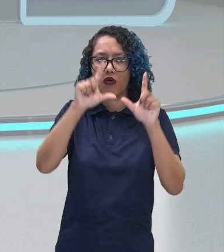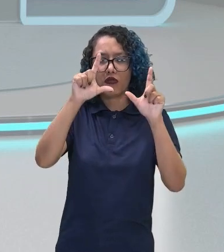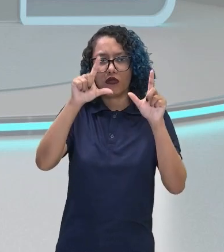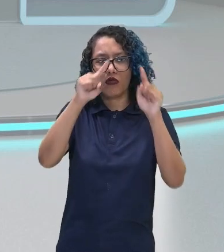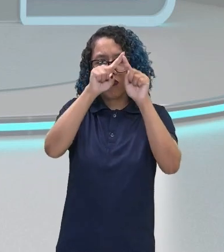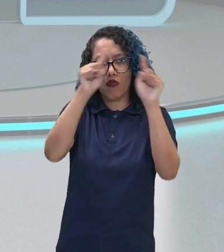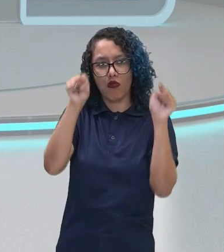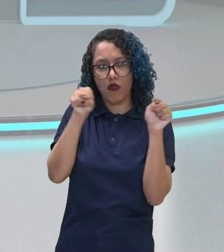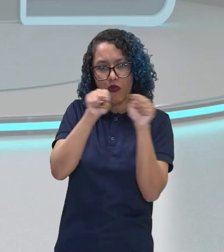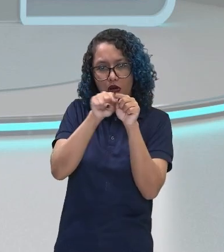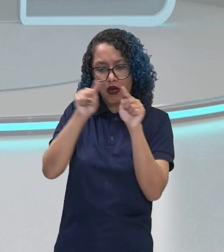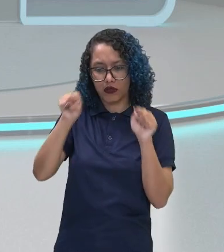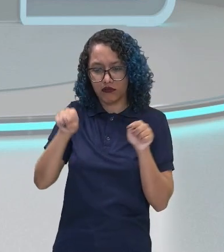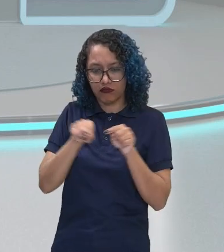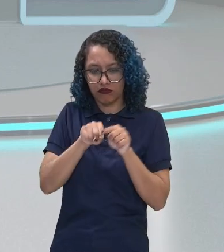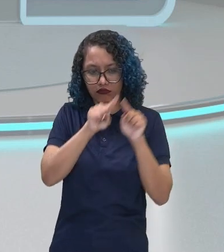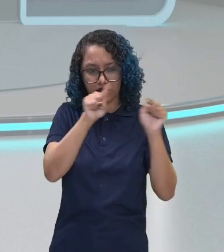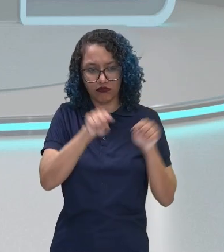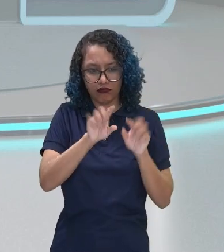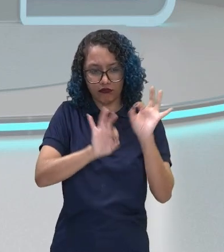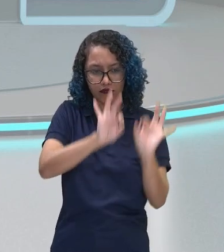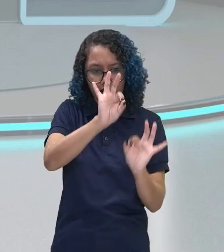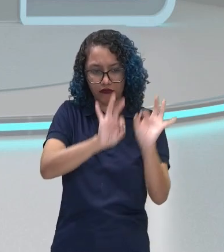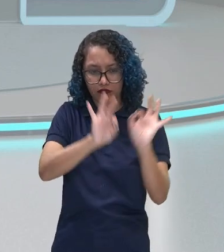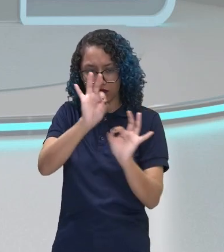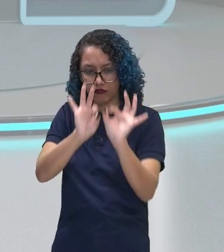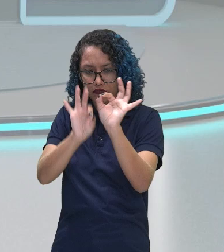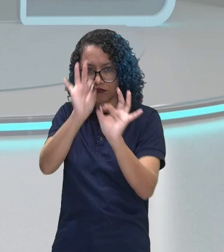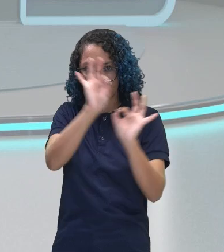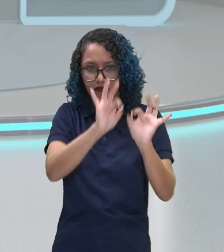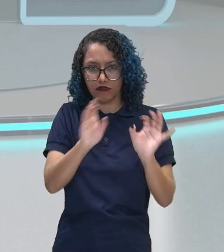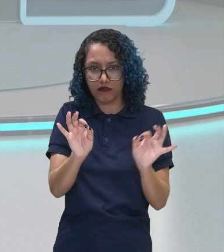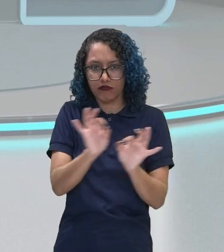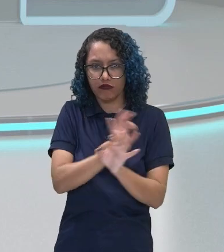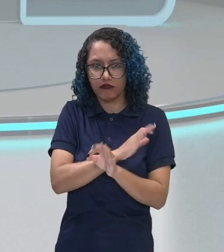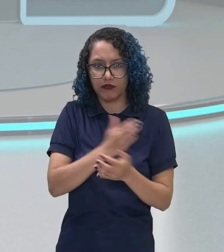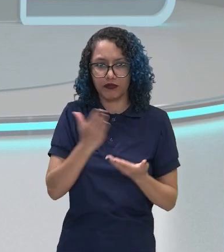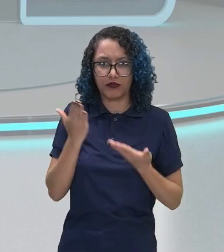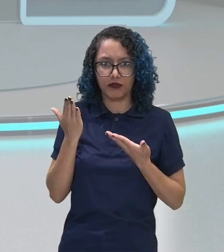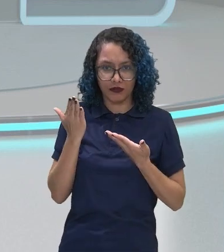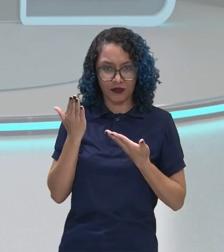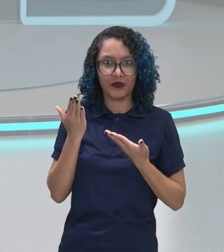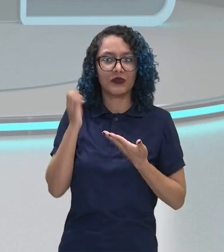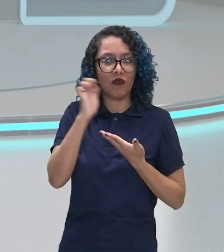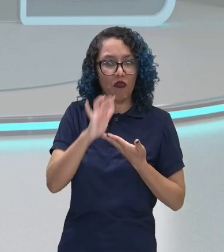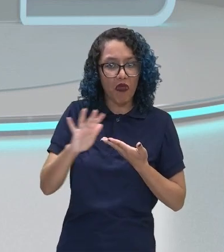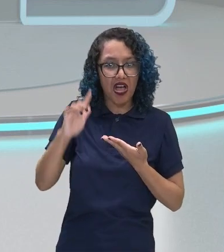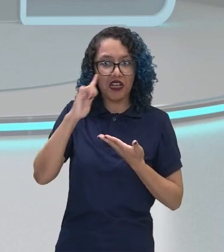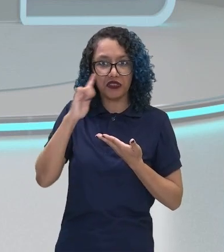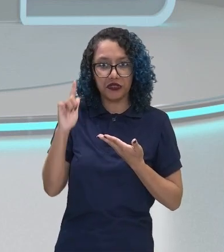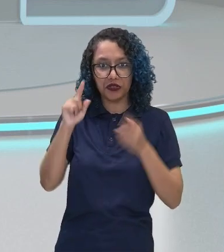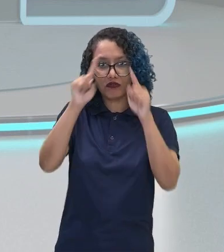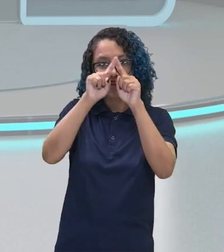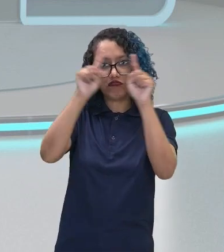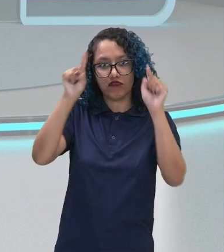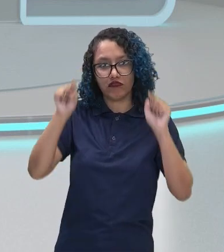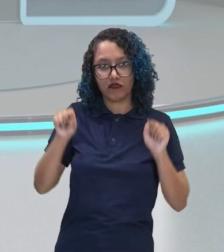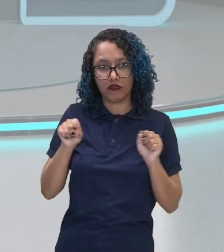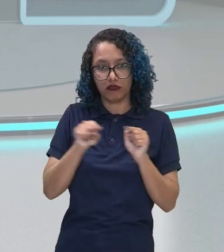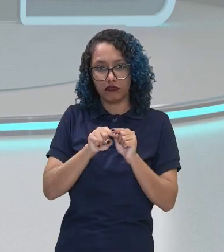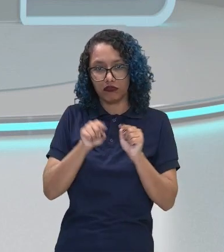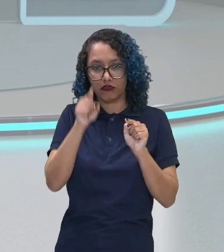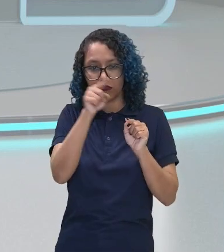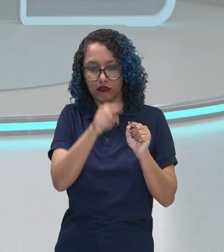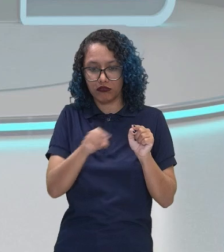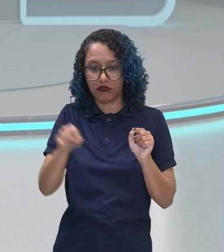que vão se compondo, juntando e formando a imagem. E isso vai estar